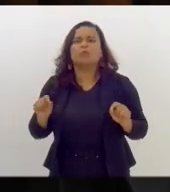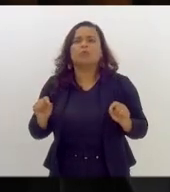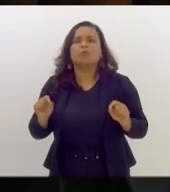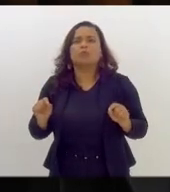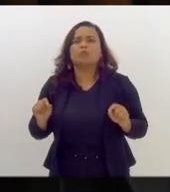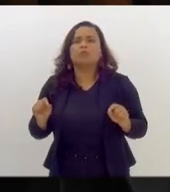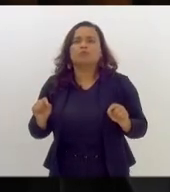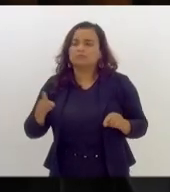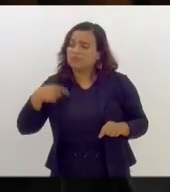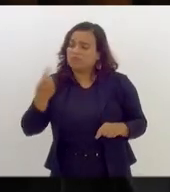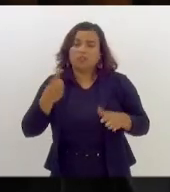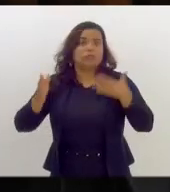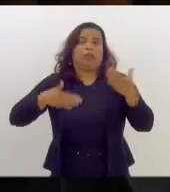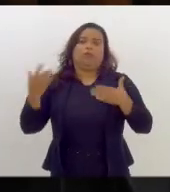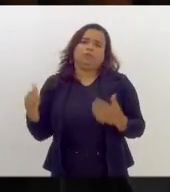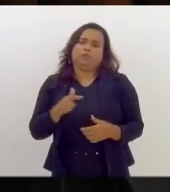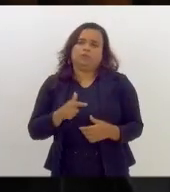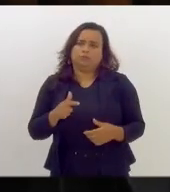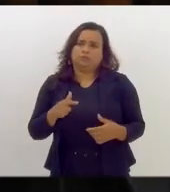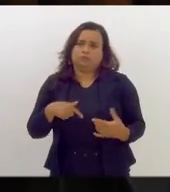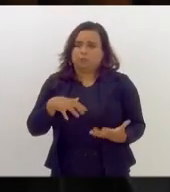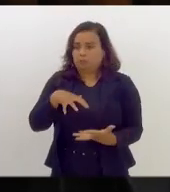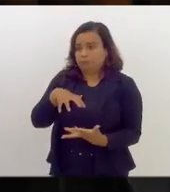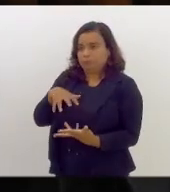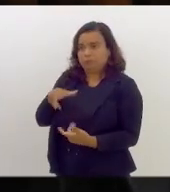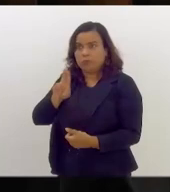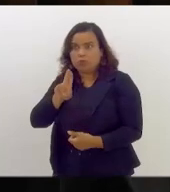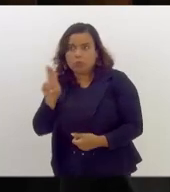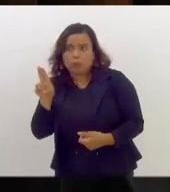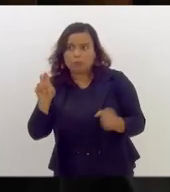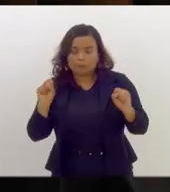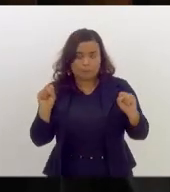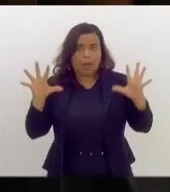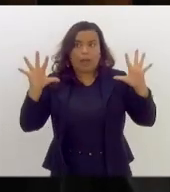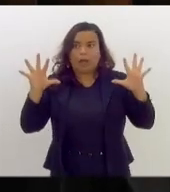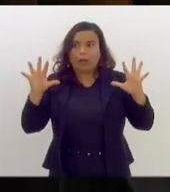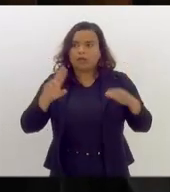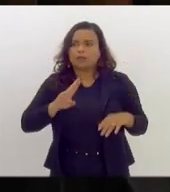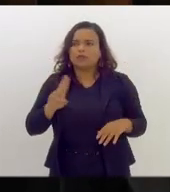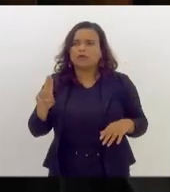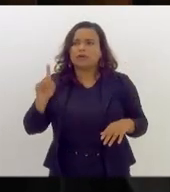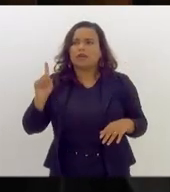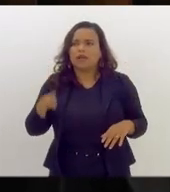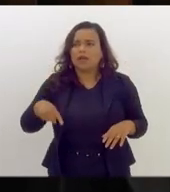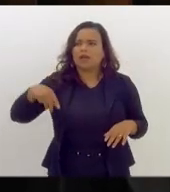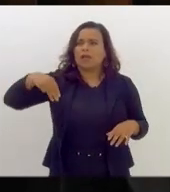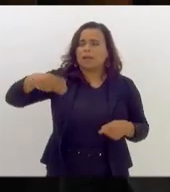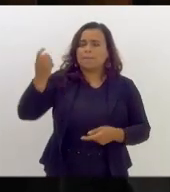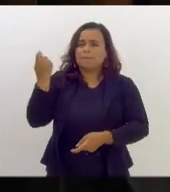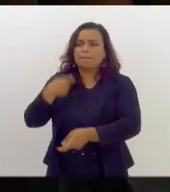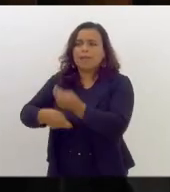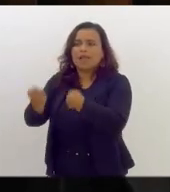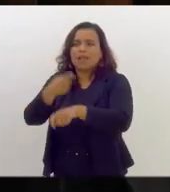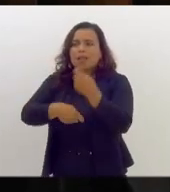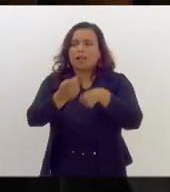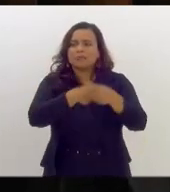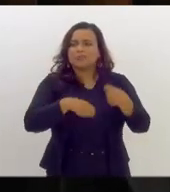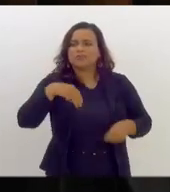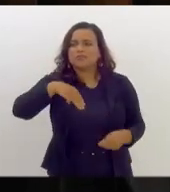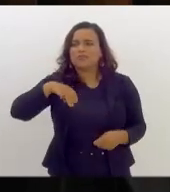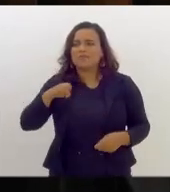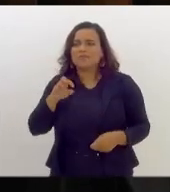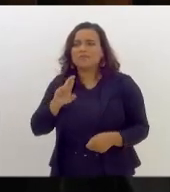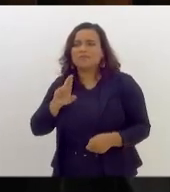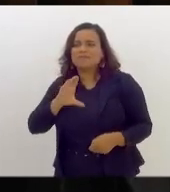a nós não esse mundo mágico esse nome mágico chama-se mercado o mercado